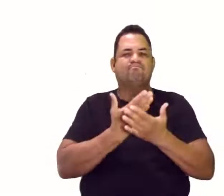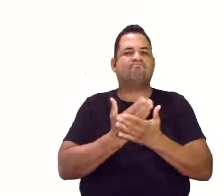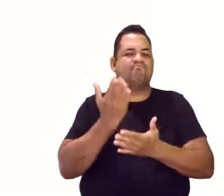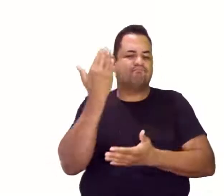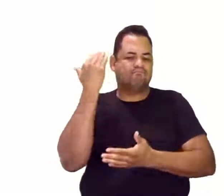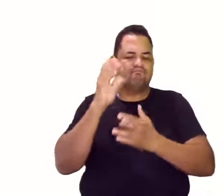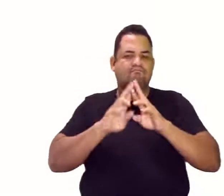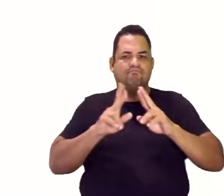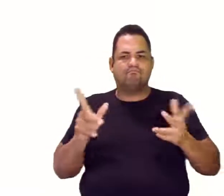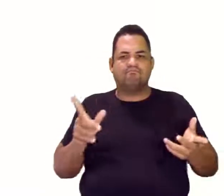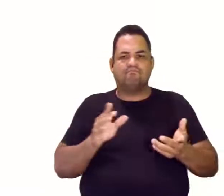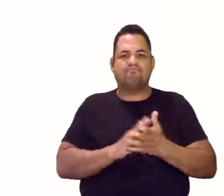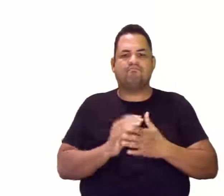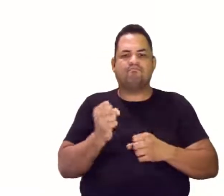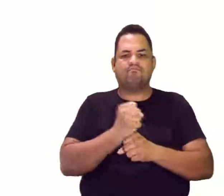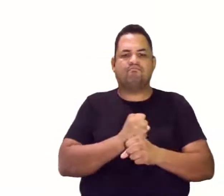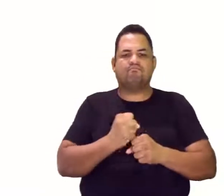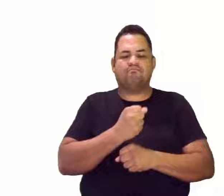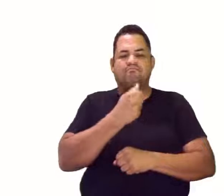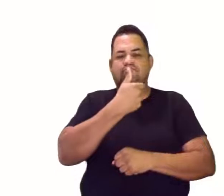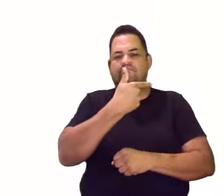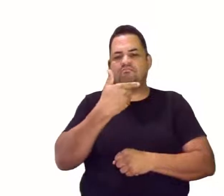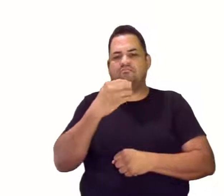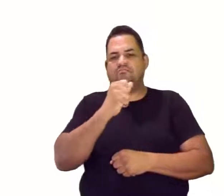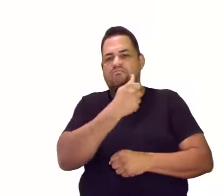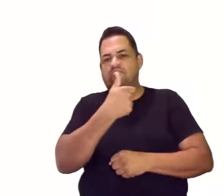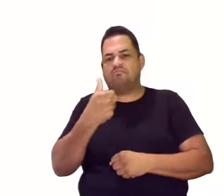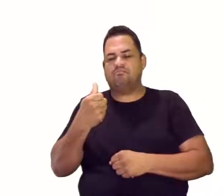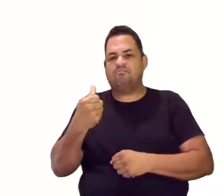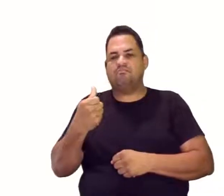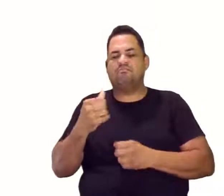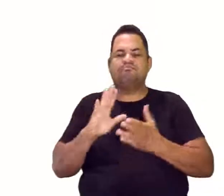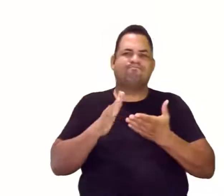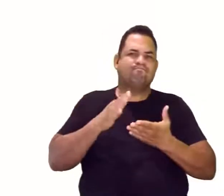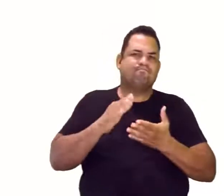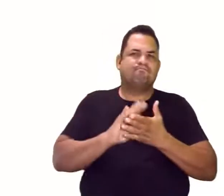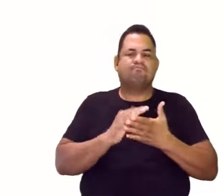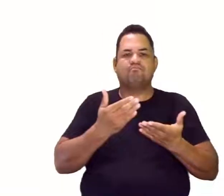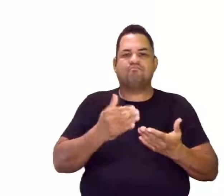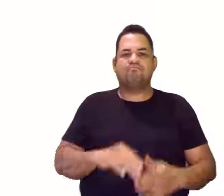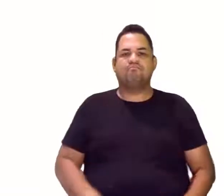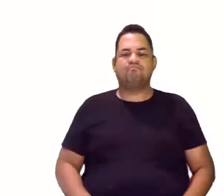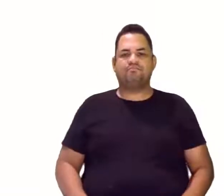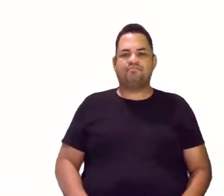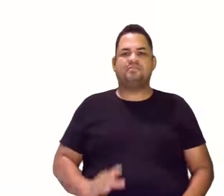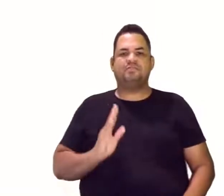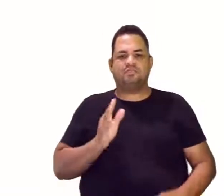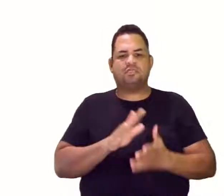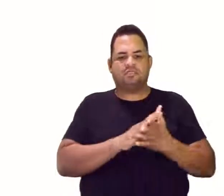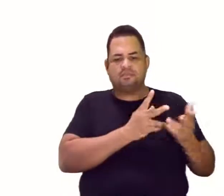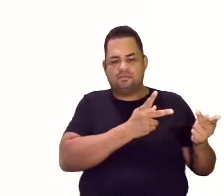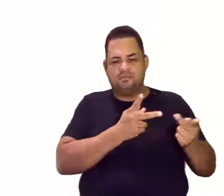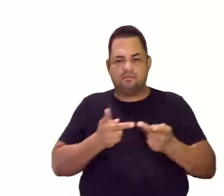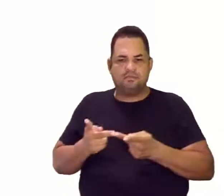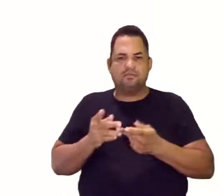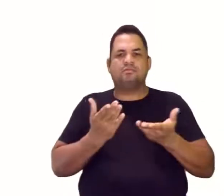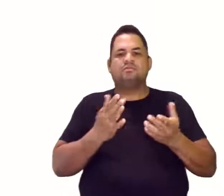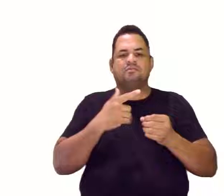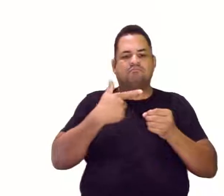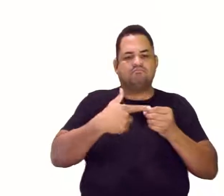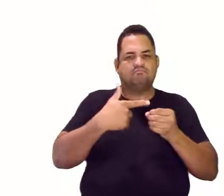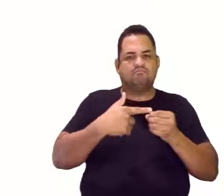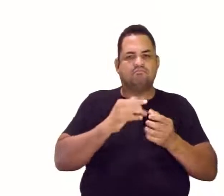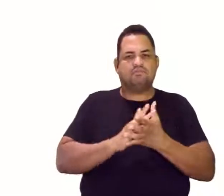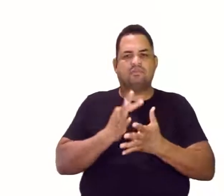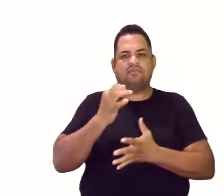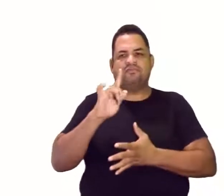E também foi no ano de 2016 ou 2017, já faz algum tempo. Mas já visitei o distrito de Filadélfia,